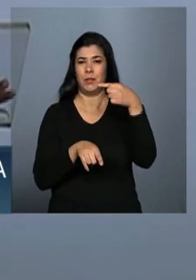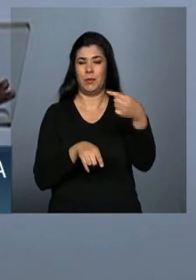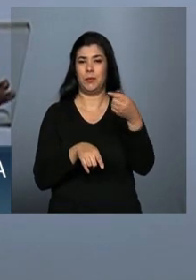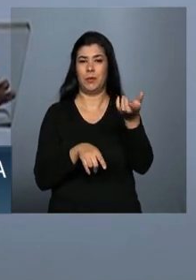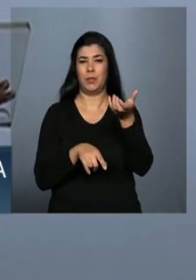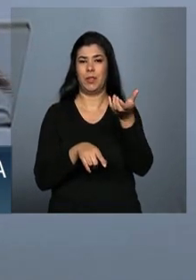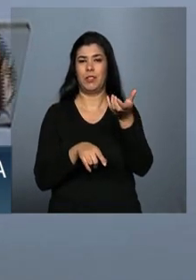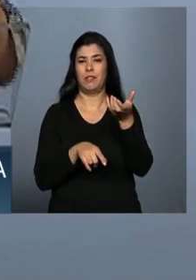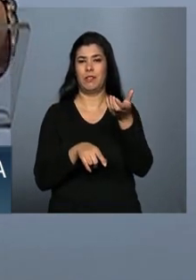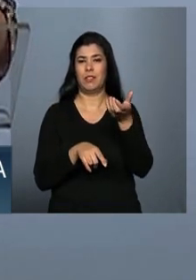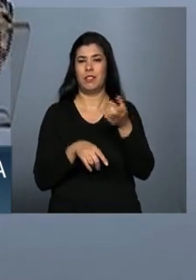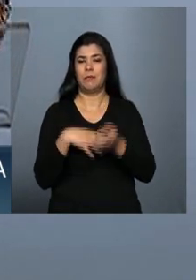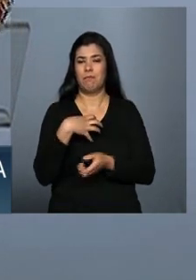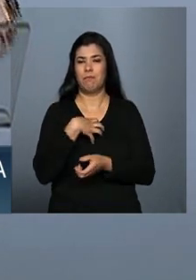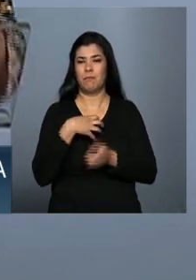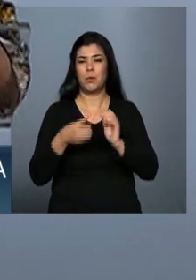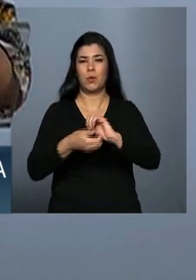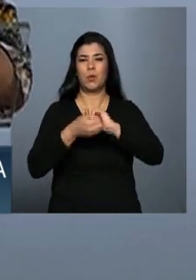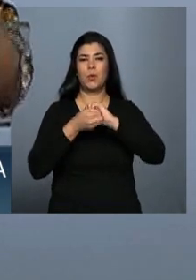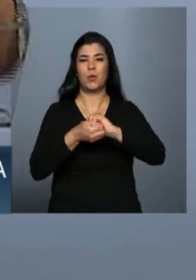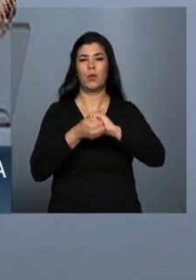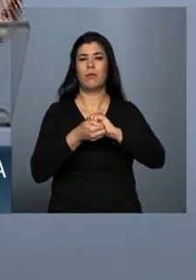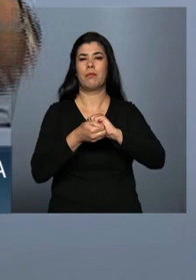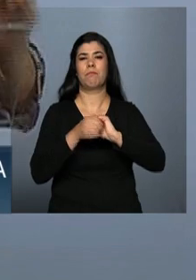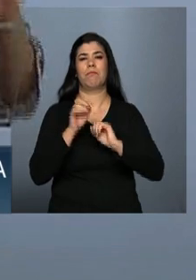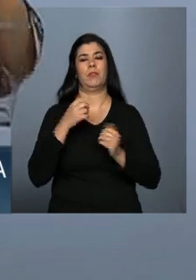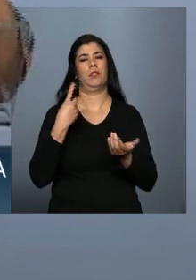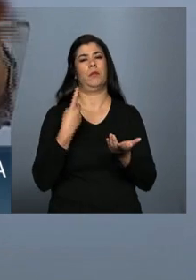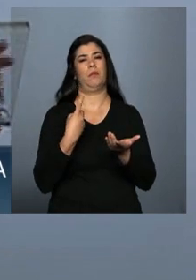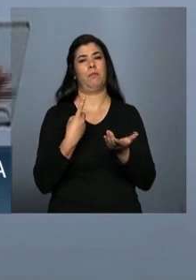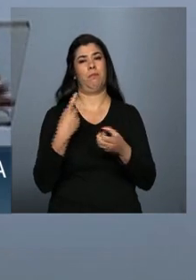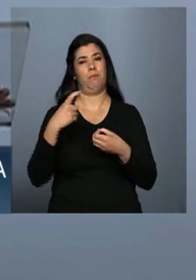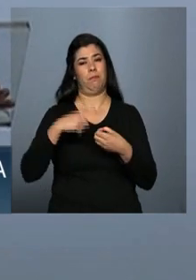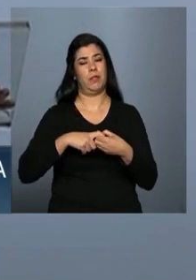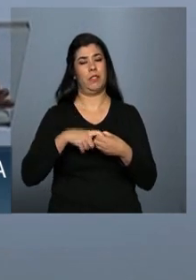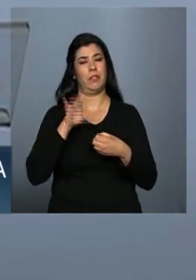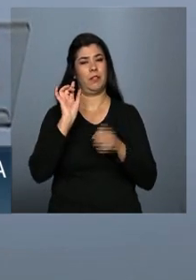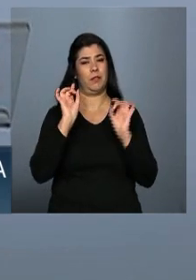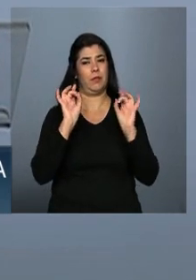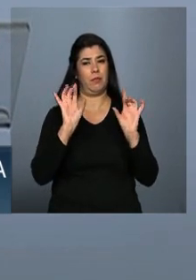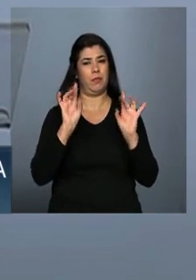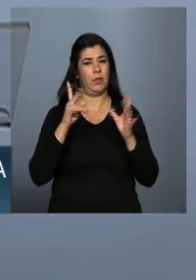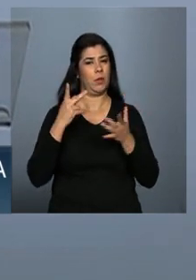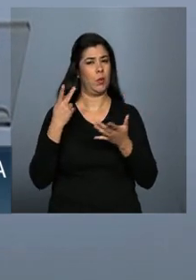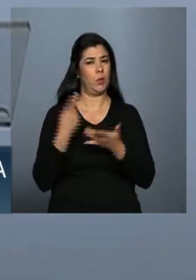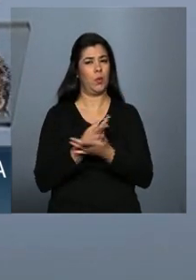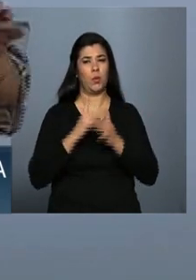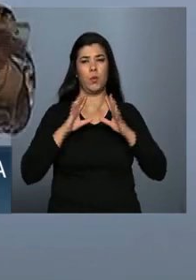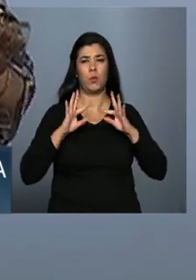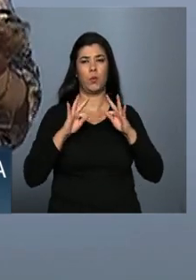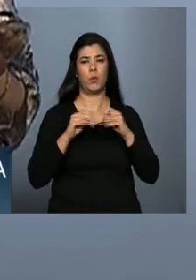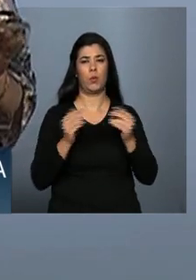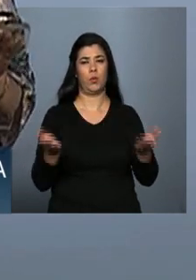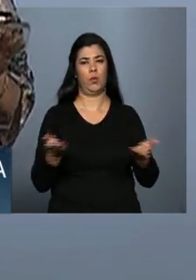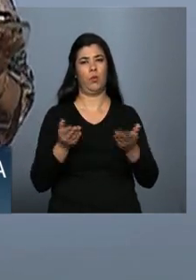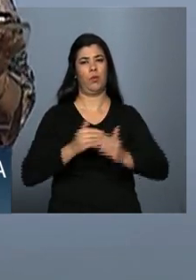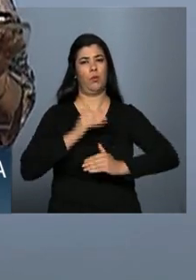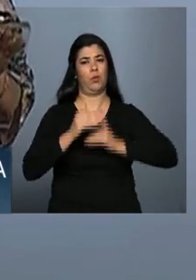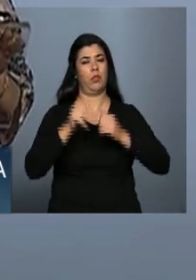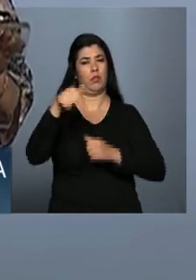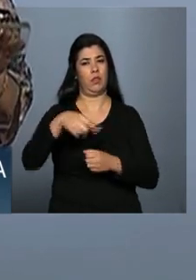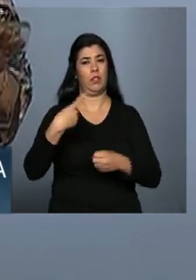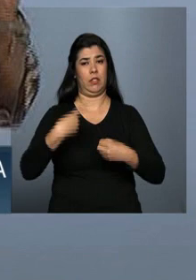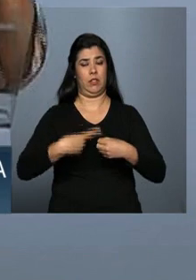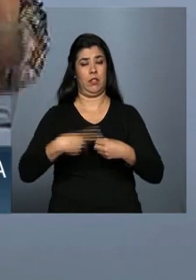cumprimentar aqui dois parceiros essenciais para que tudo que nós fizemos no Rio